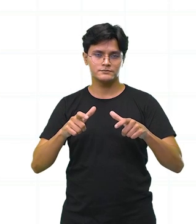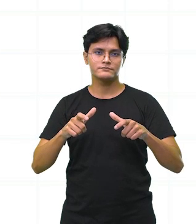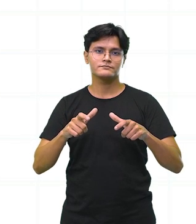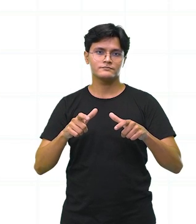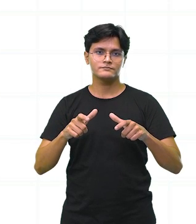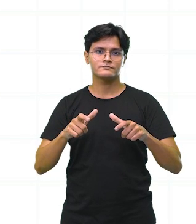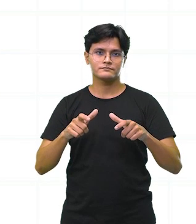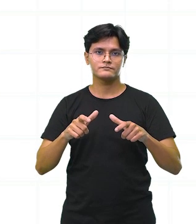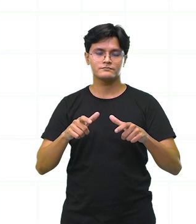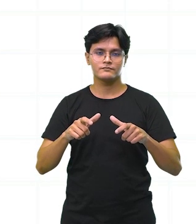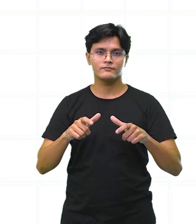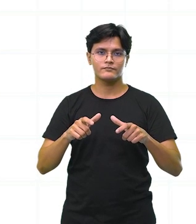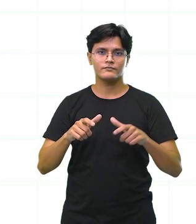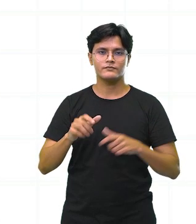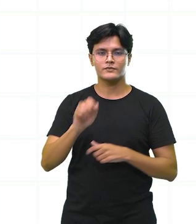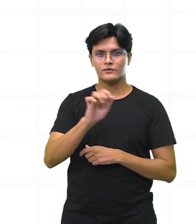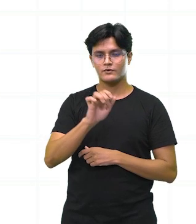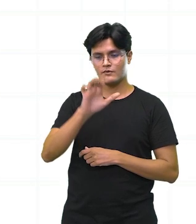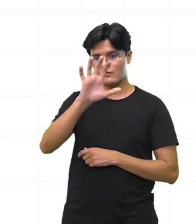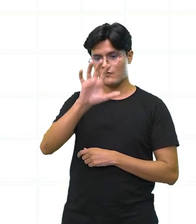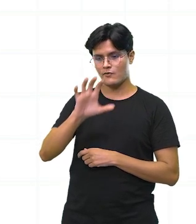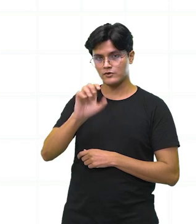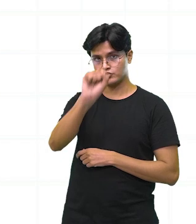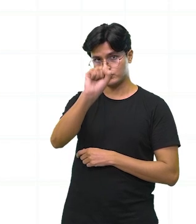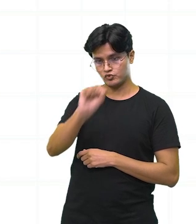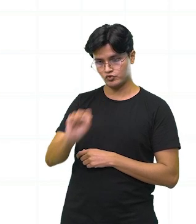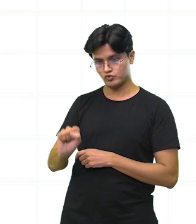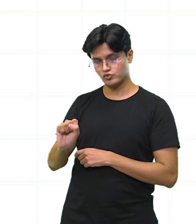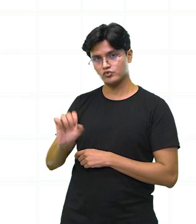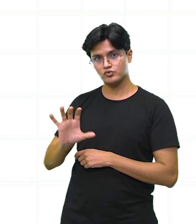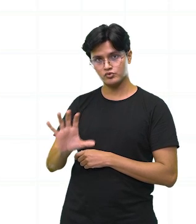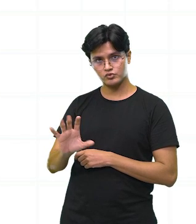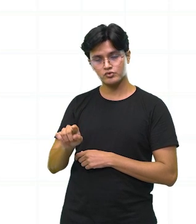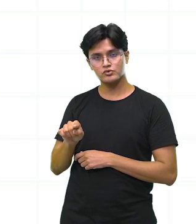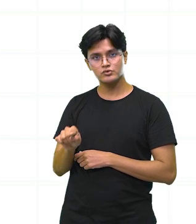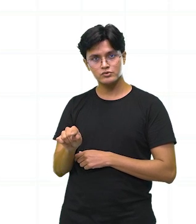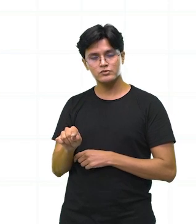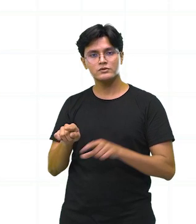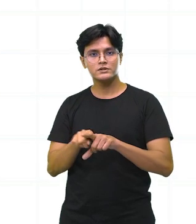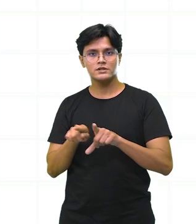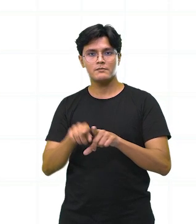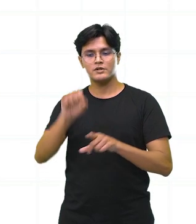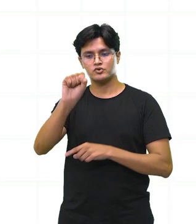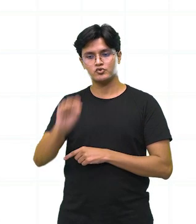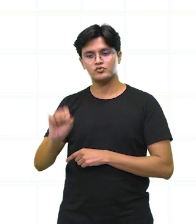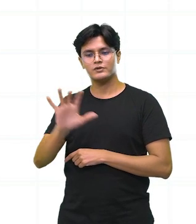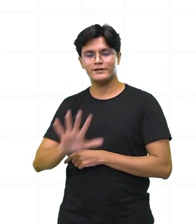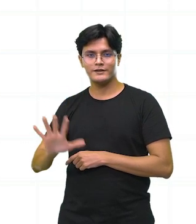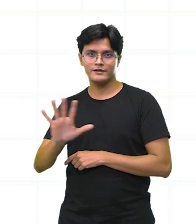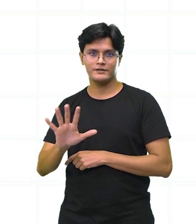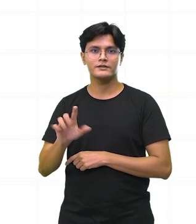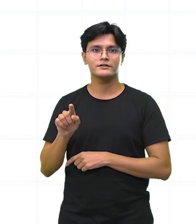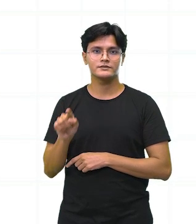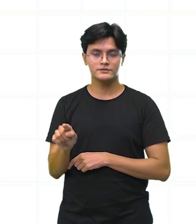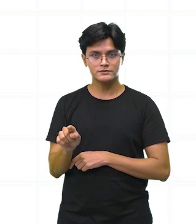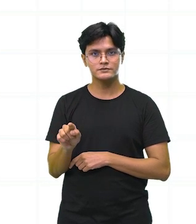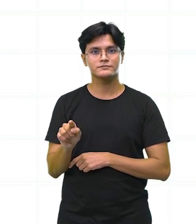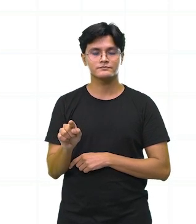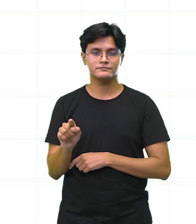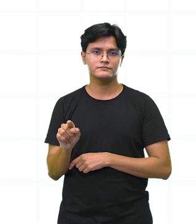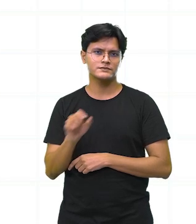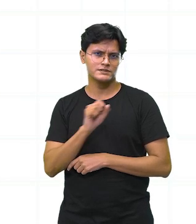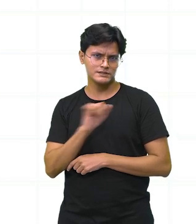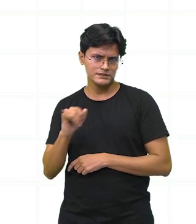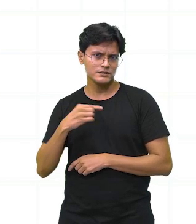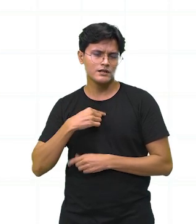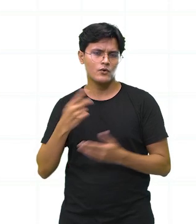naé região Sul na região sul e sudeste me corrija Se eu estiver errado